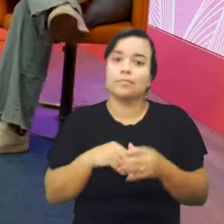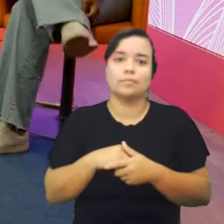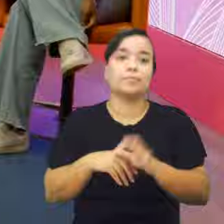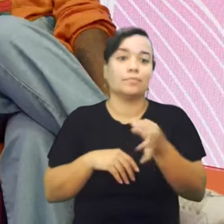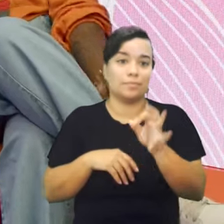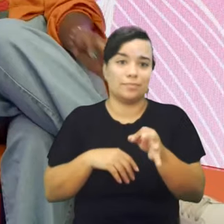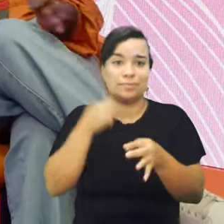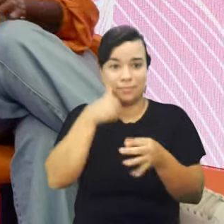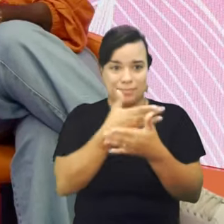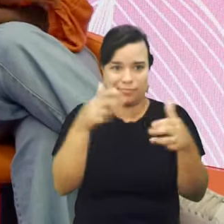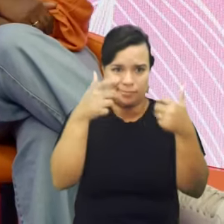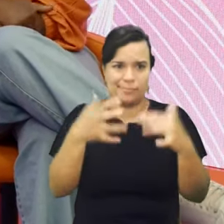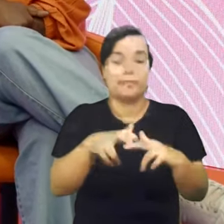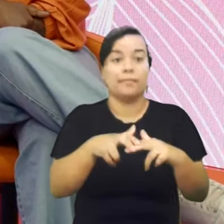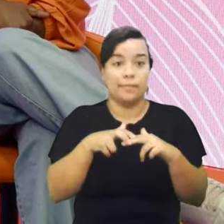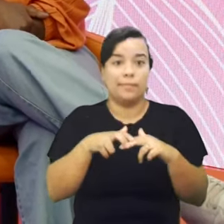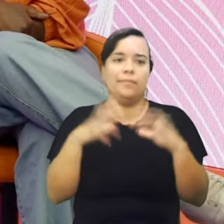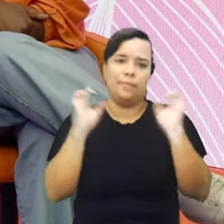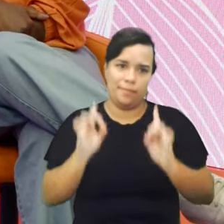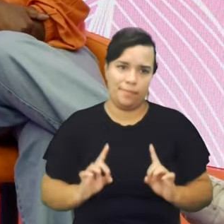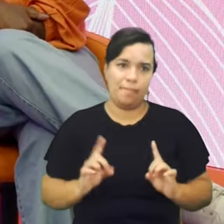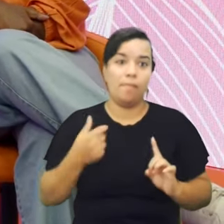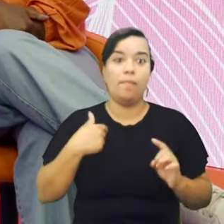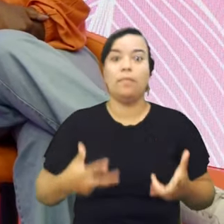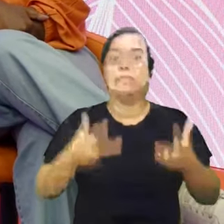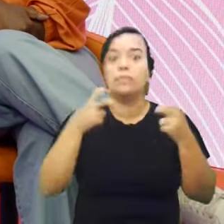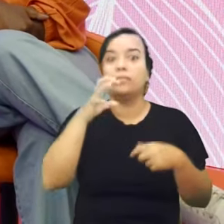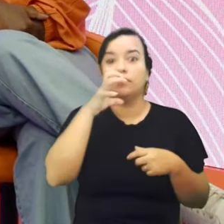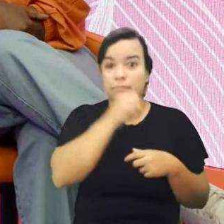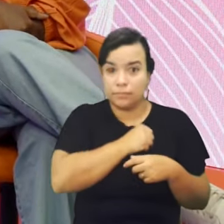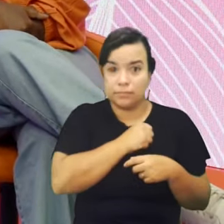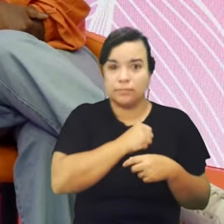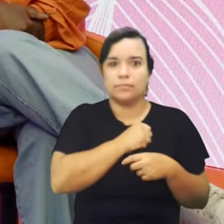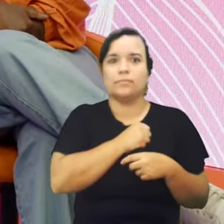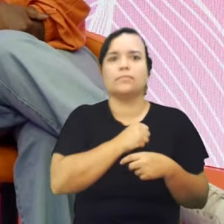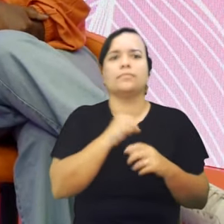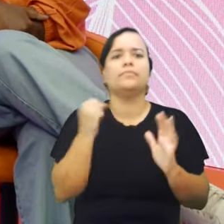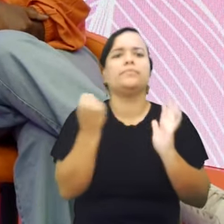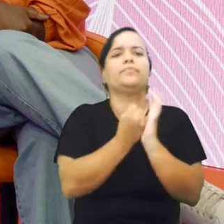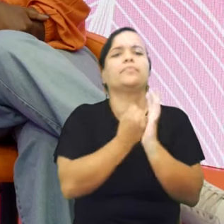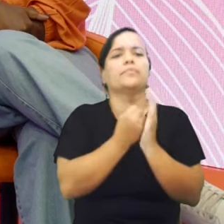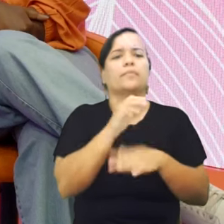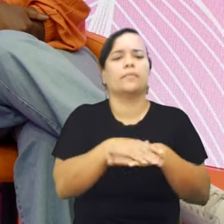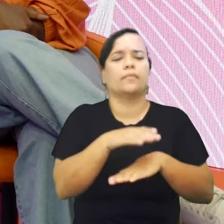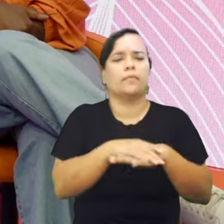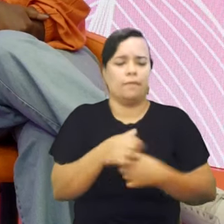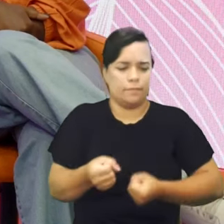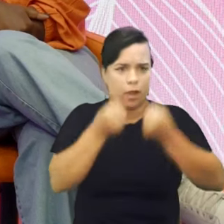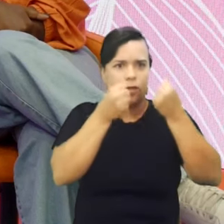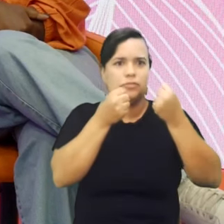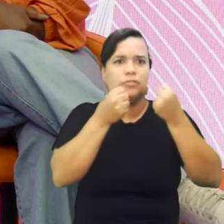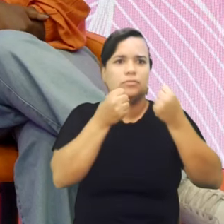eu, por causa da deficiência, né, rapidinho eu percebi que o rótulo de guerreira chegava, né? Até antes da mulher.